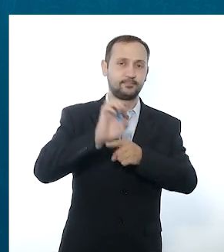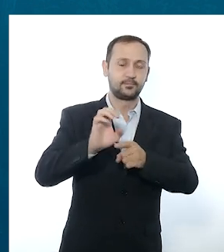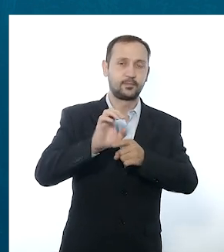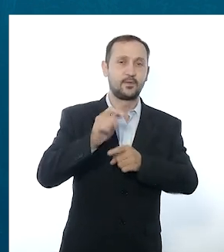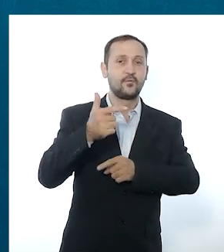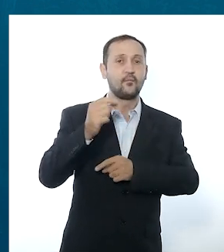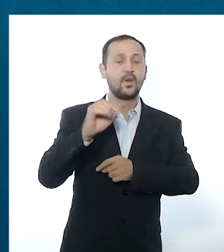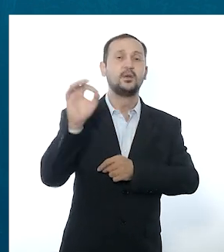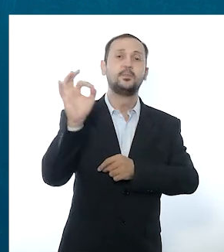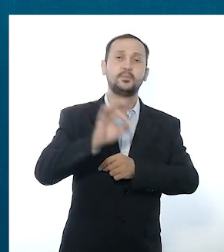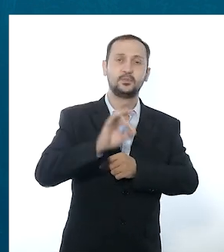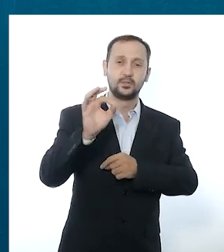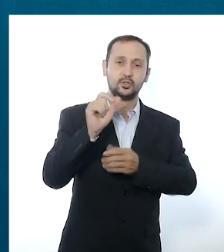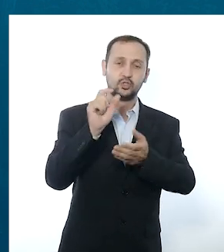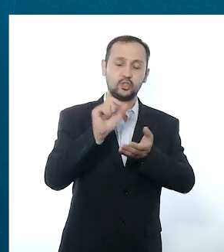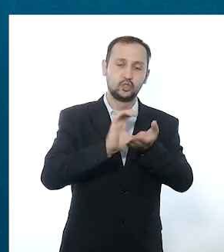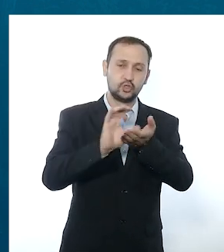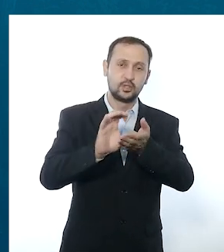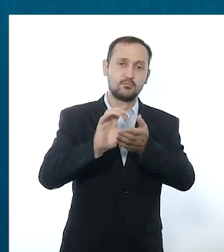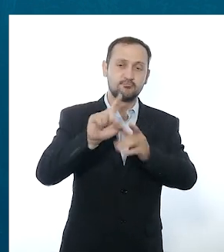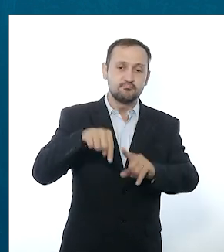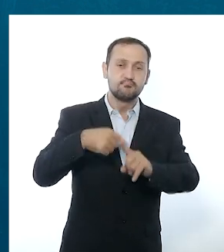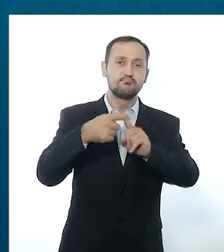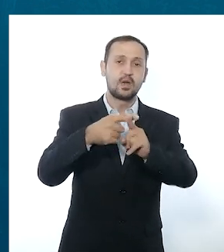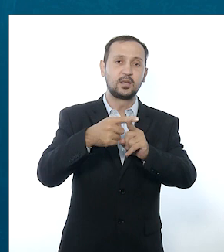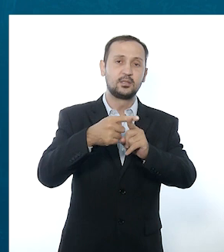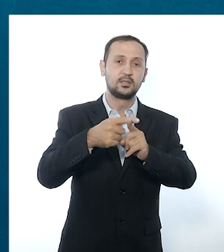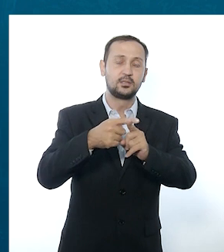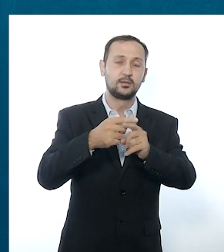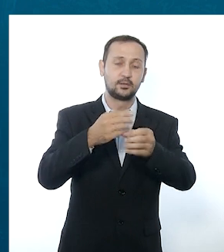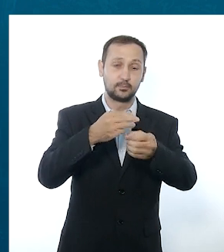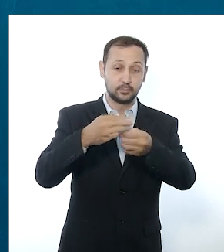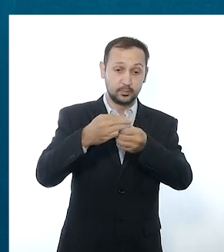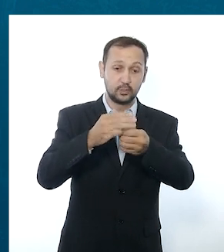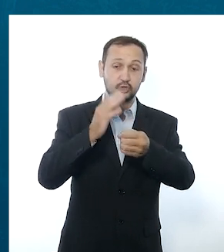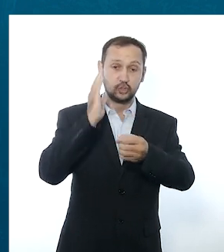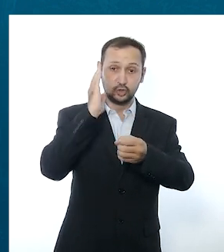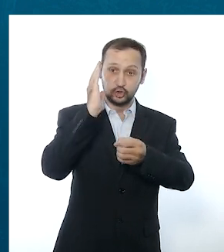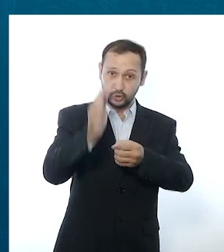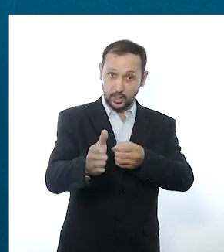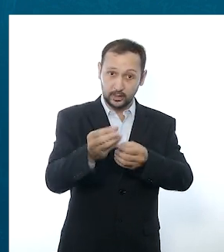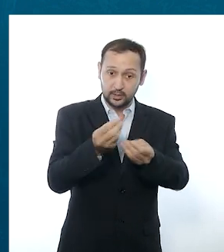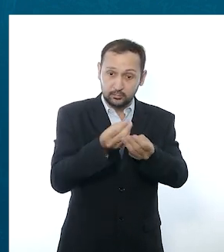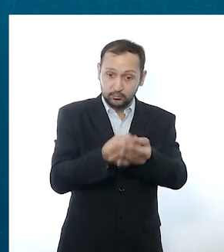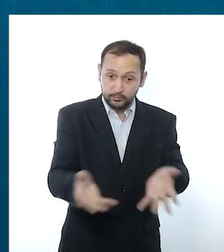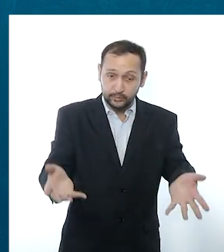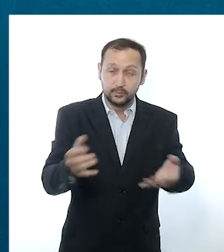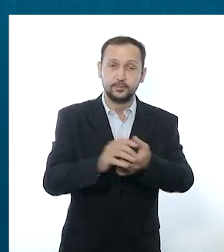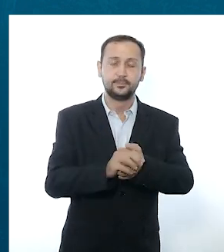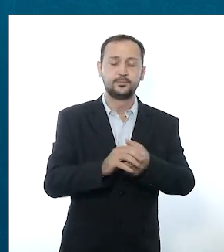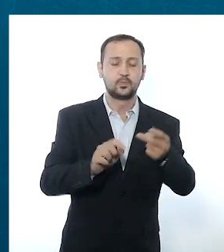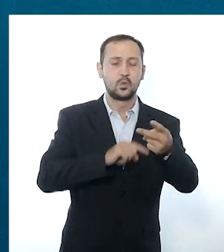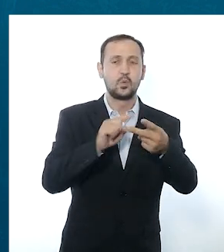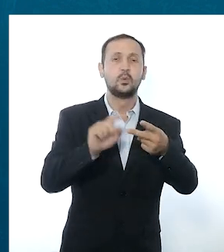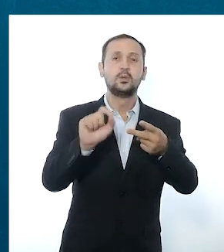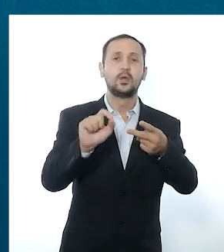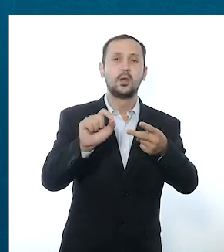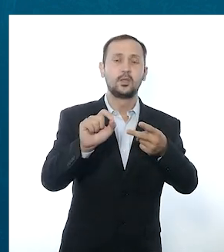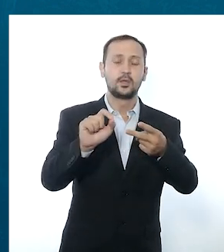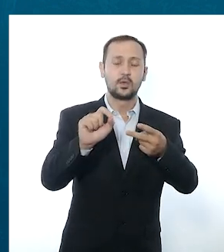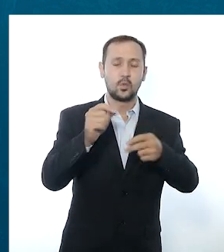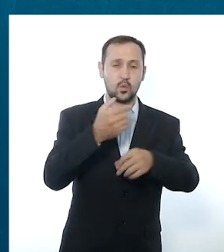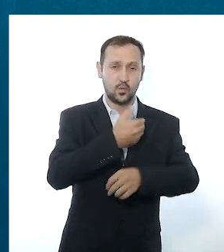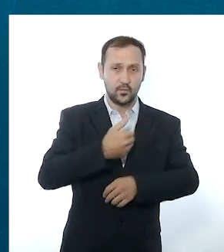de recursos a mais serão distribuídos diretamente. Outra é a que impõe que a União invista pelo